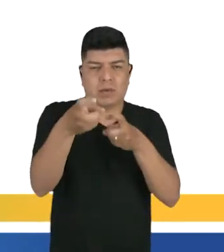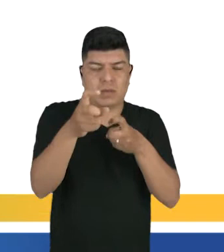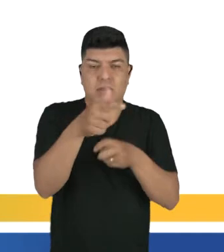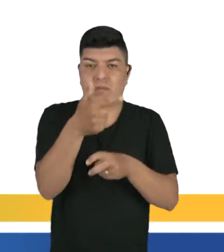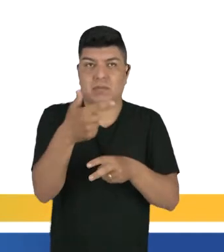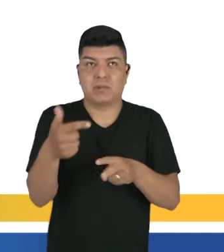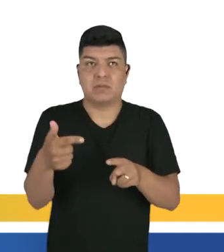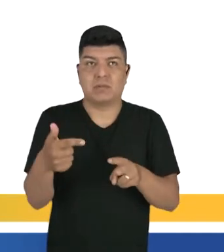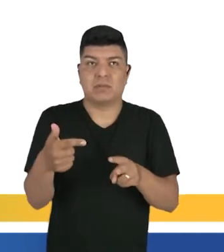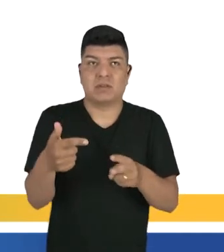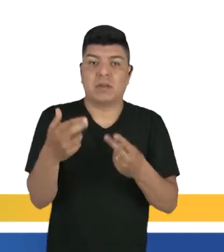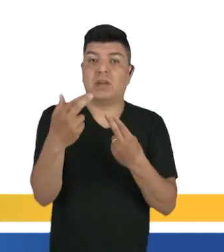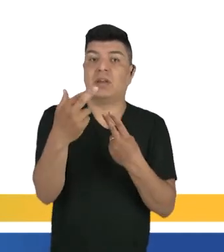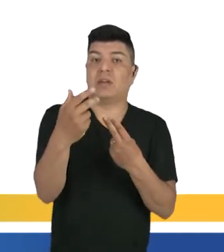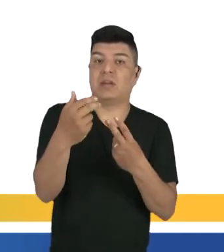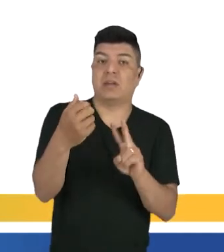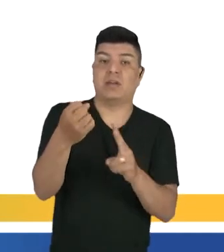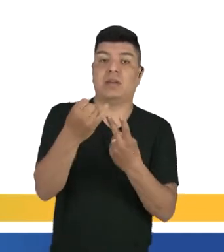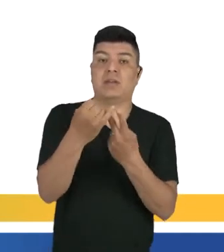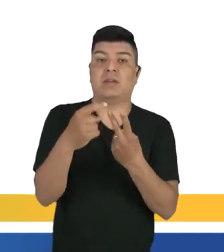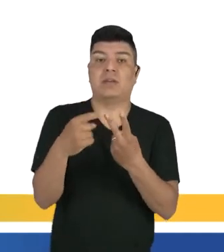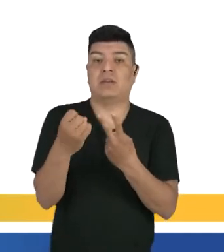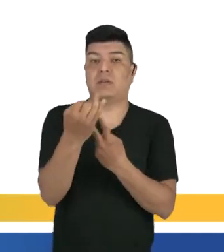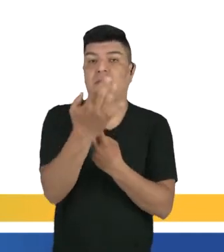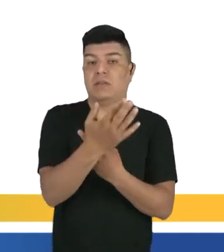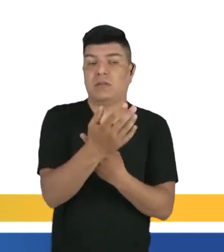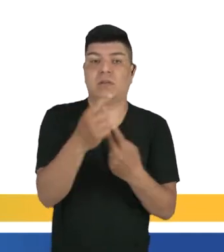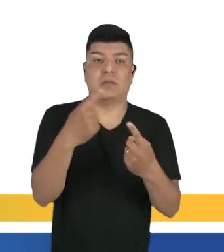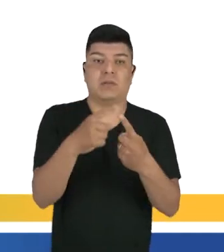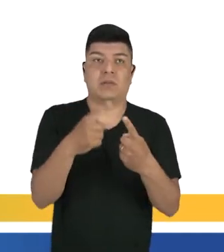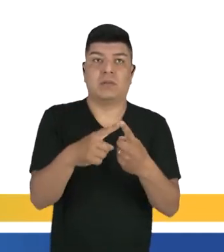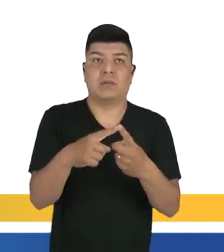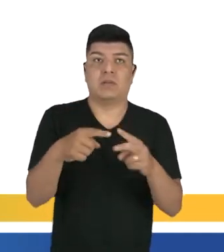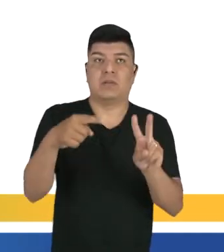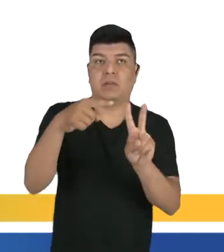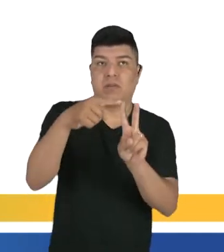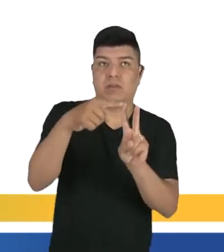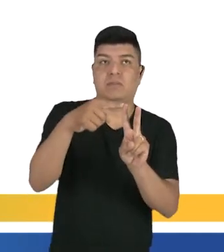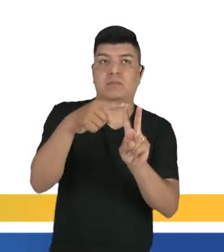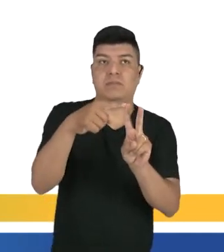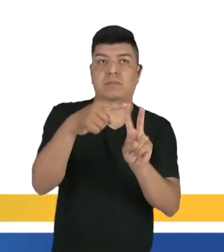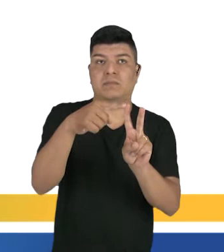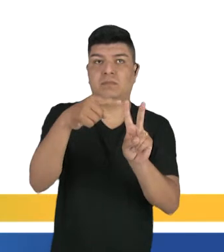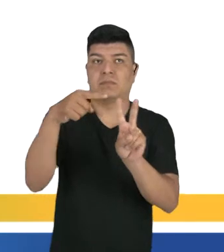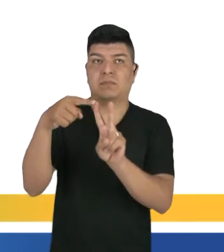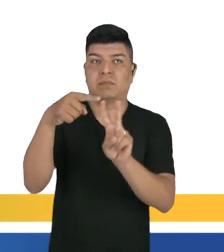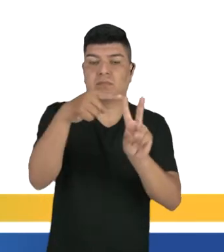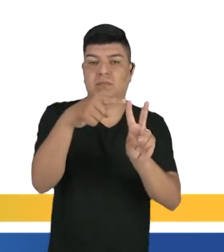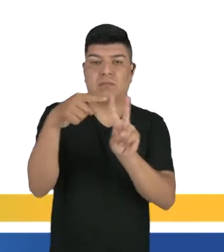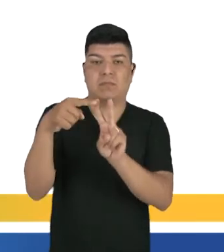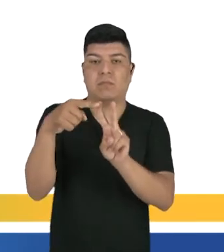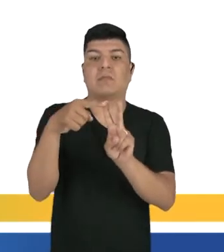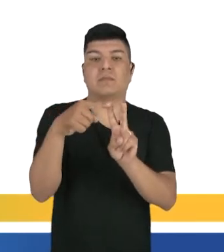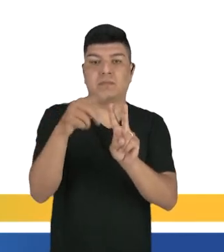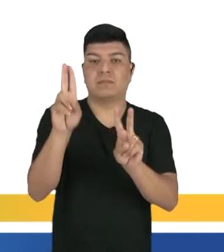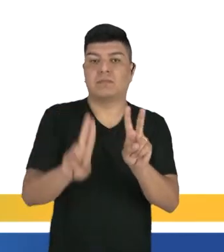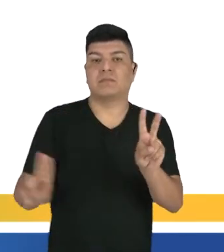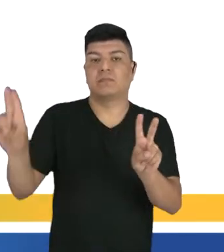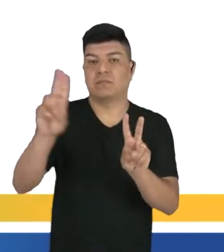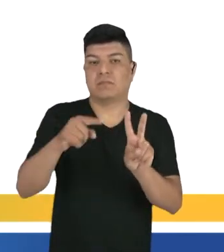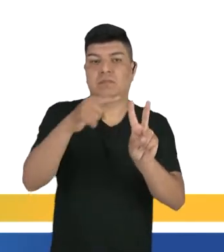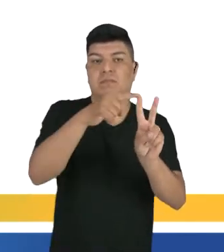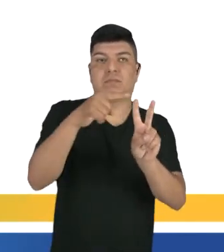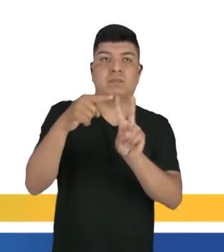nós não temos radicais semelhantes, porque os índices são os mesmos. Ambas as raízes aí, os radicais, trabalham com